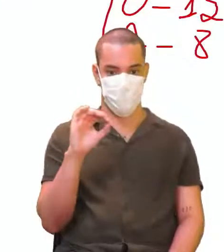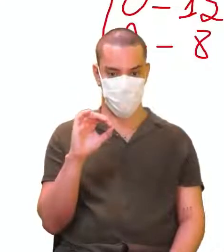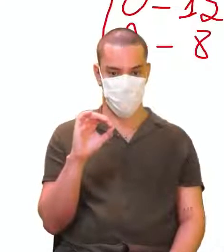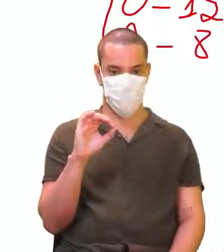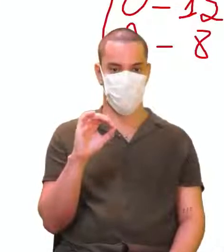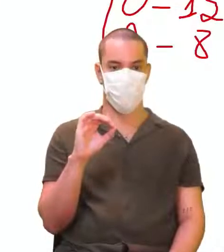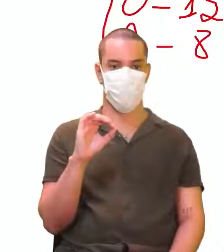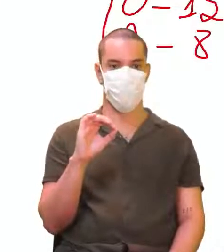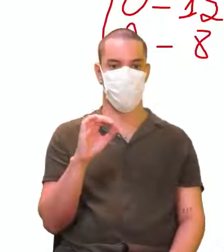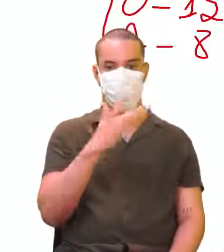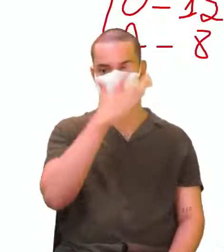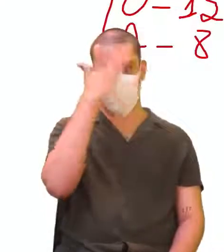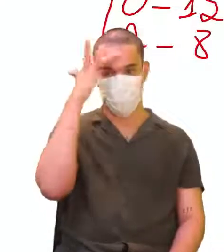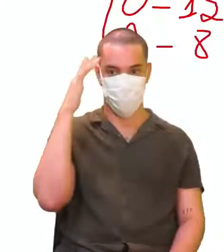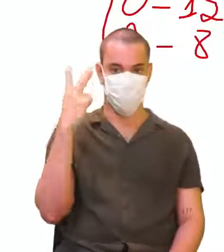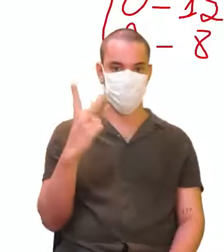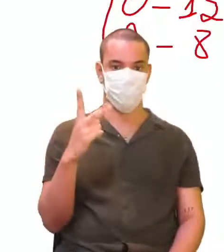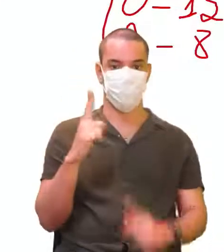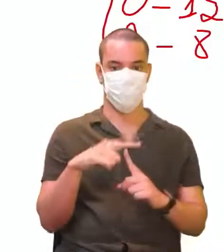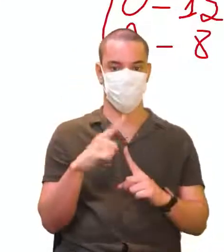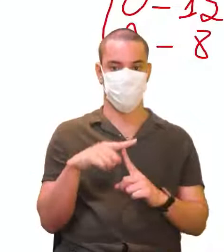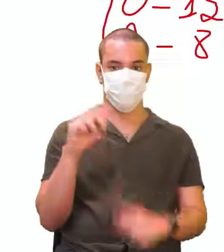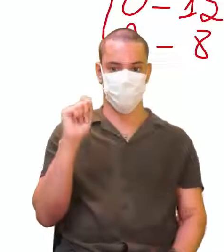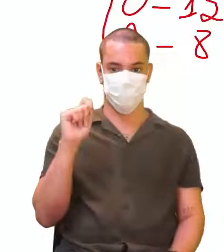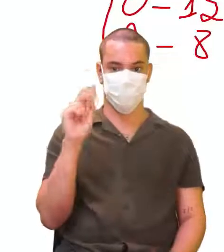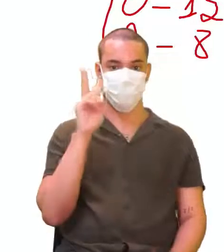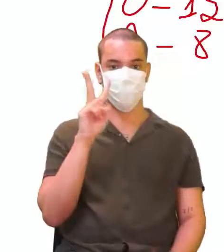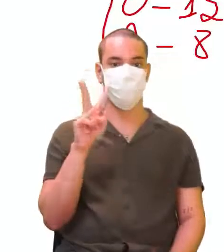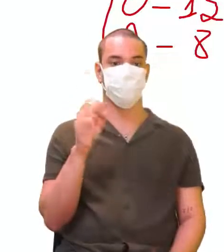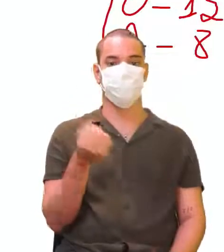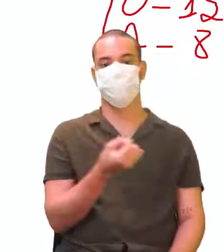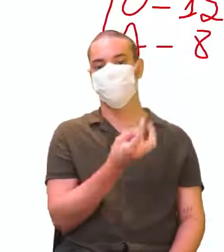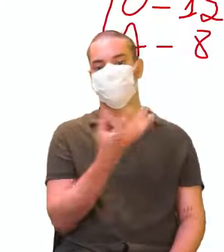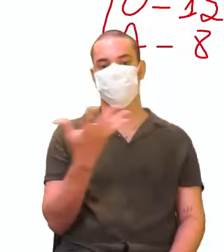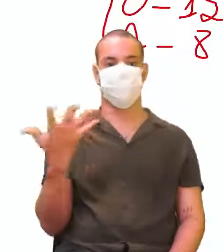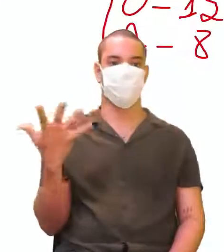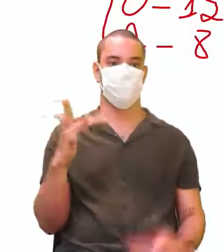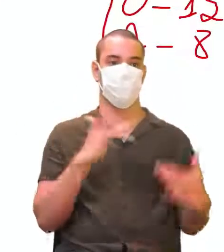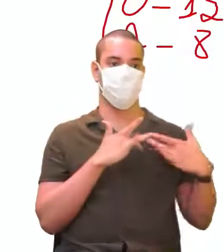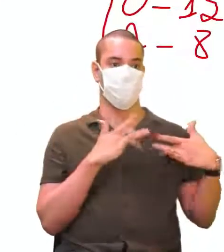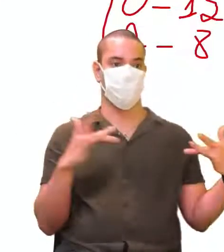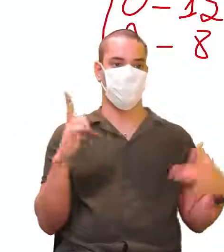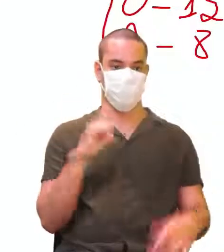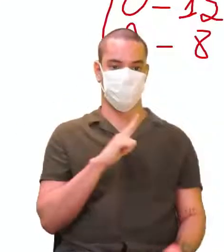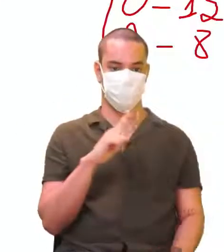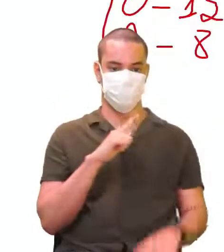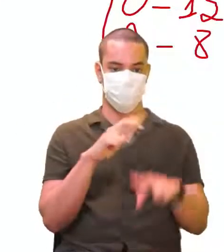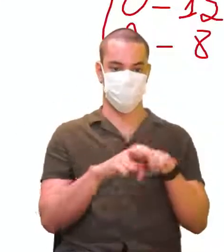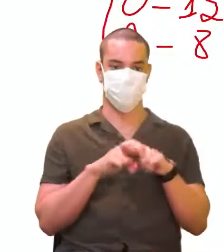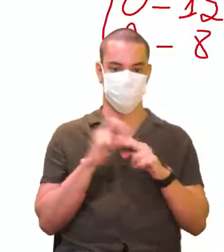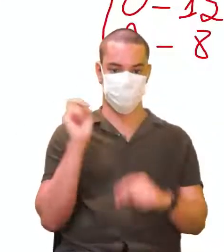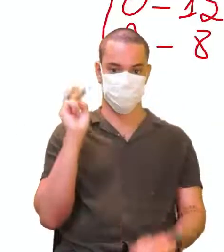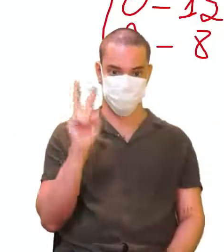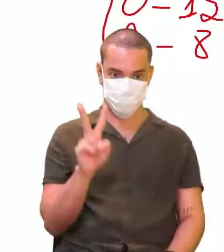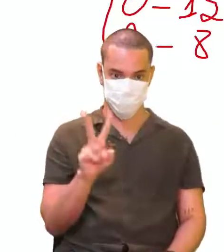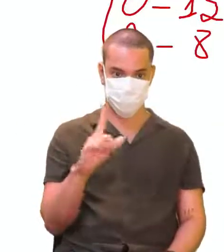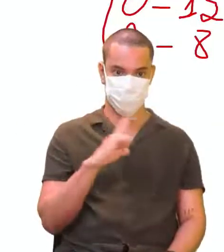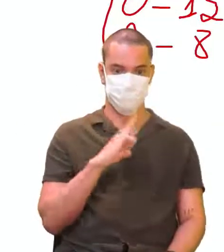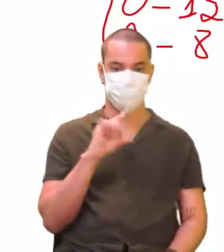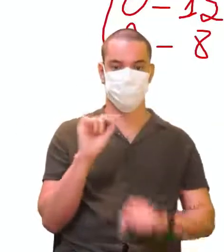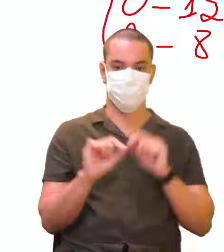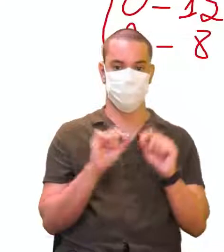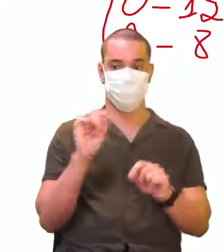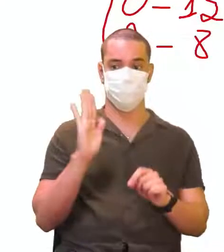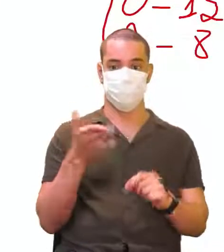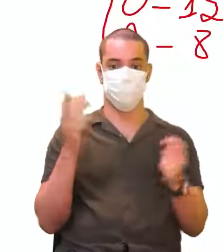e o paciente 2 do tipo A, eu vou verificar quantos doadores ele vai ter. Então, o paciente 2, ele já